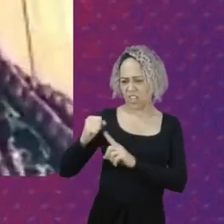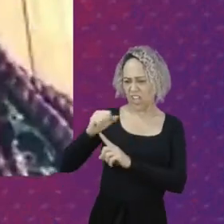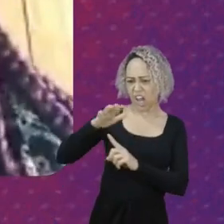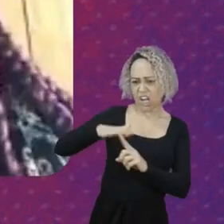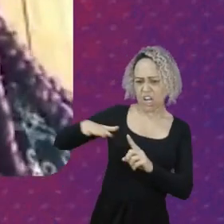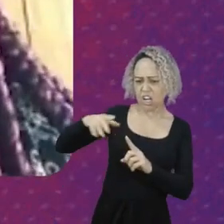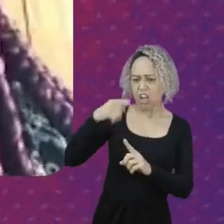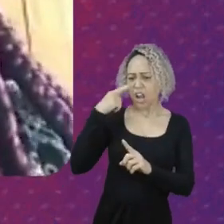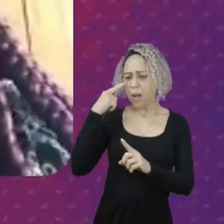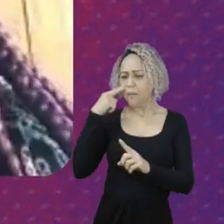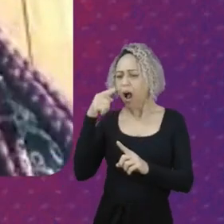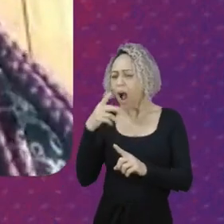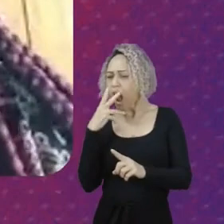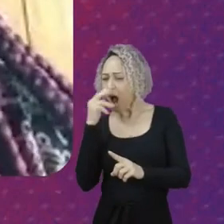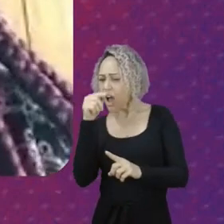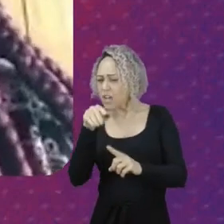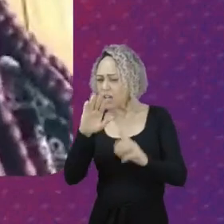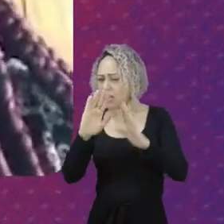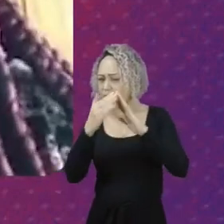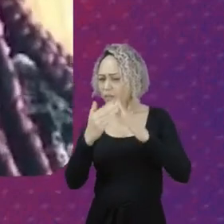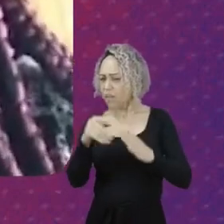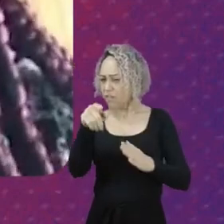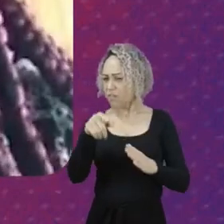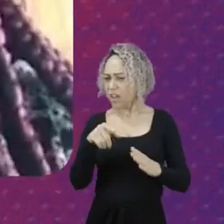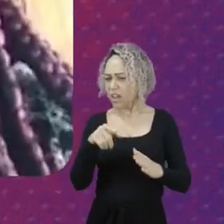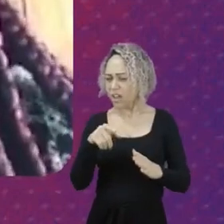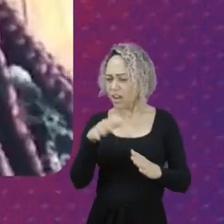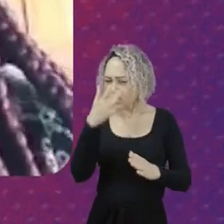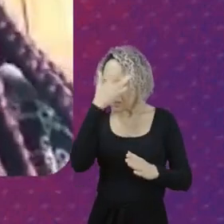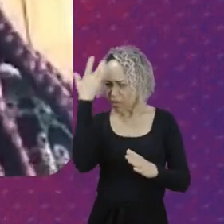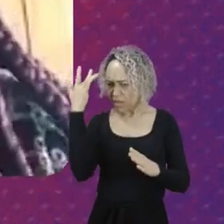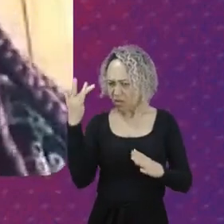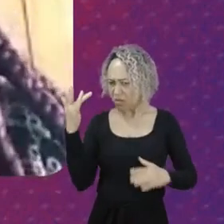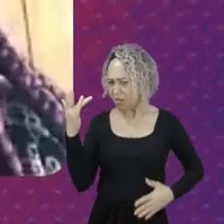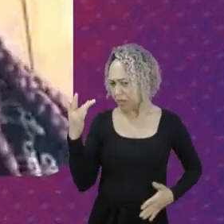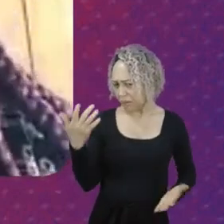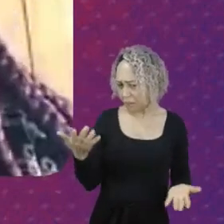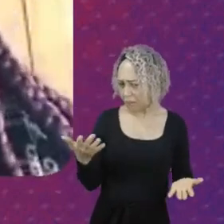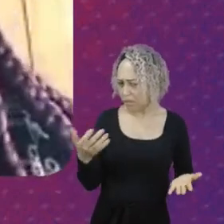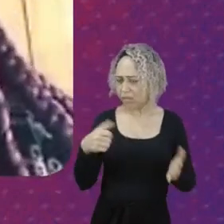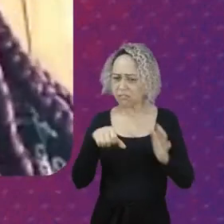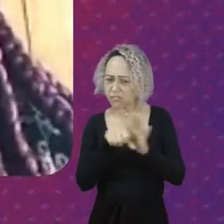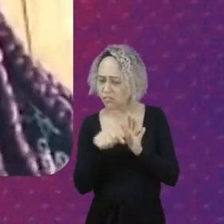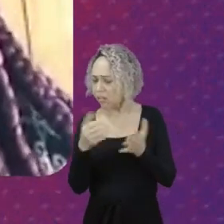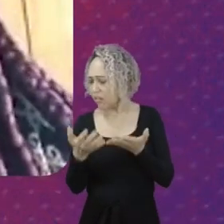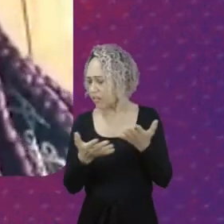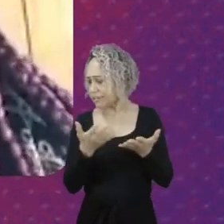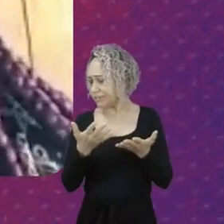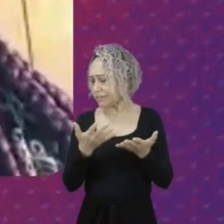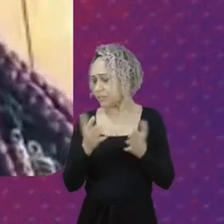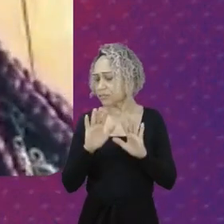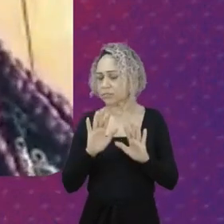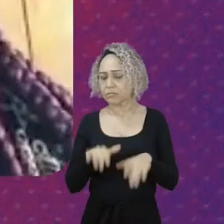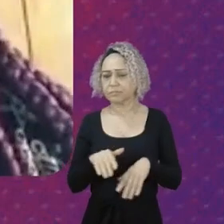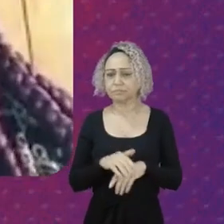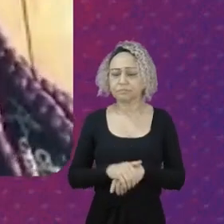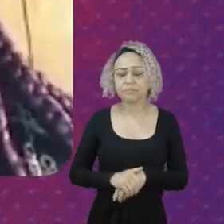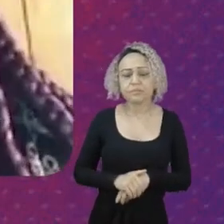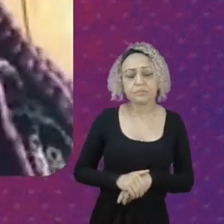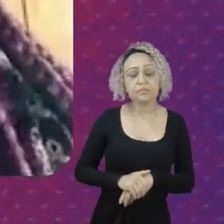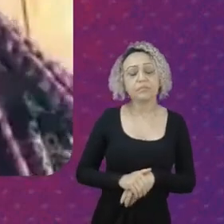historicamente, nos mais de 100 anos da existência das favelas, e eu falo, né, repito, falo muito a partir